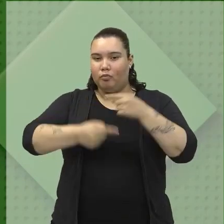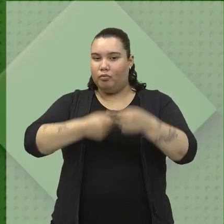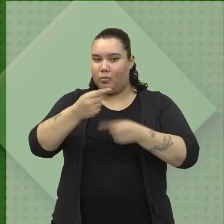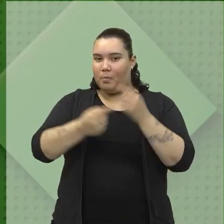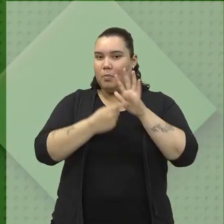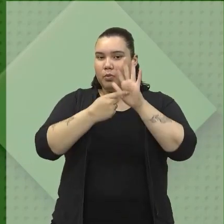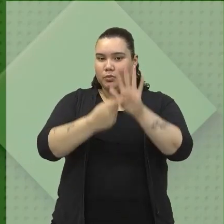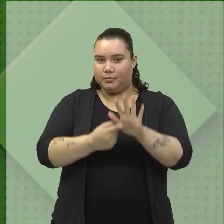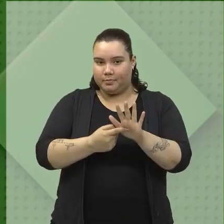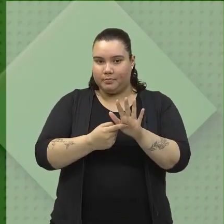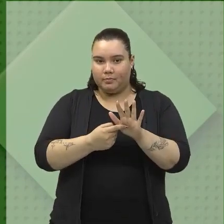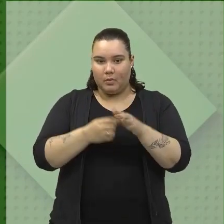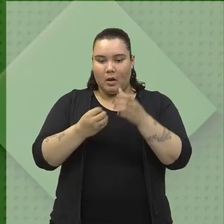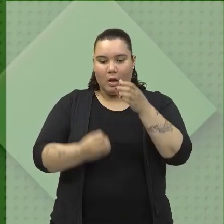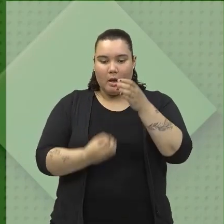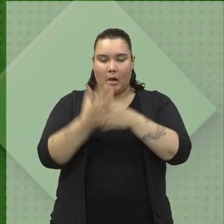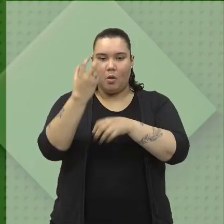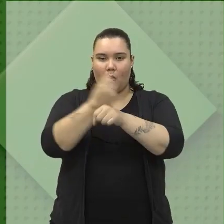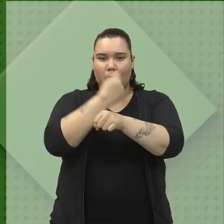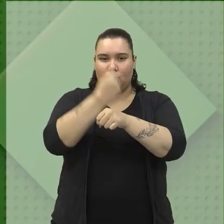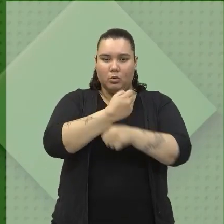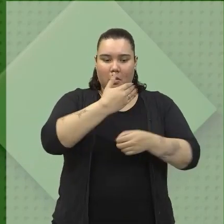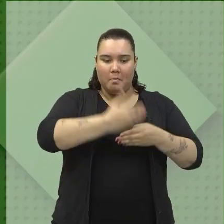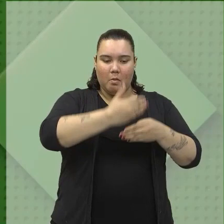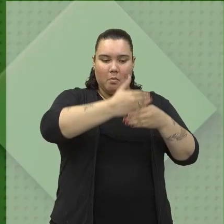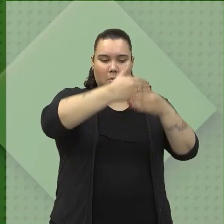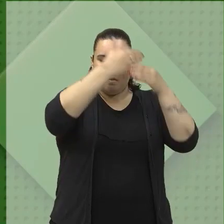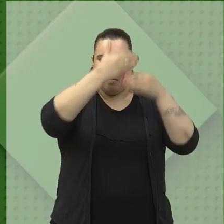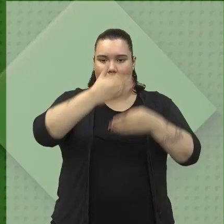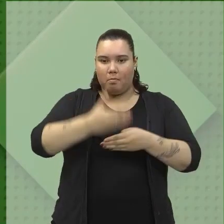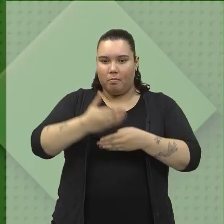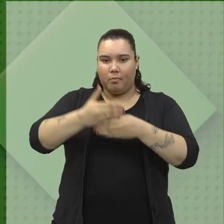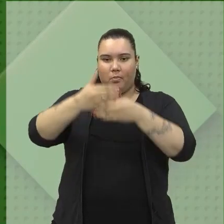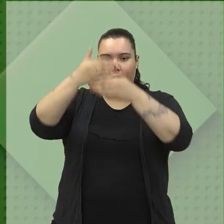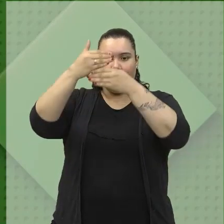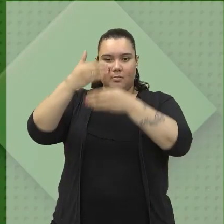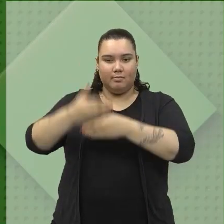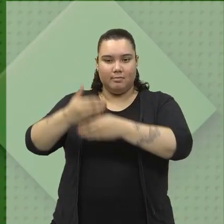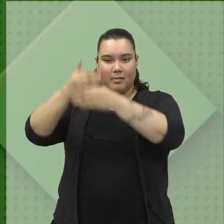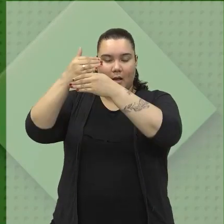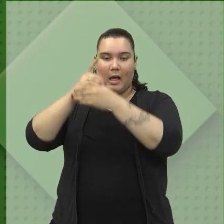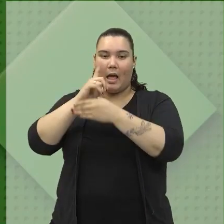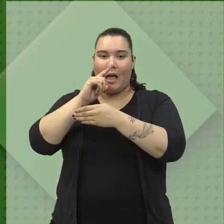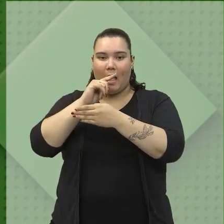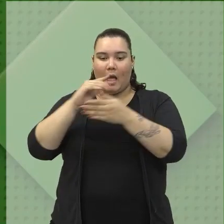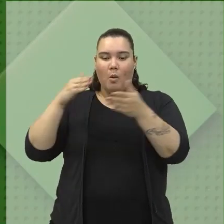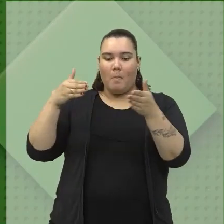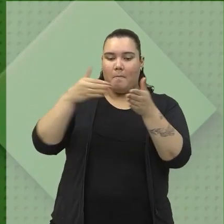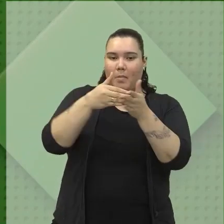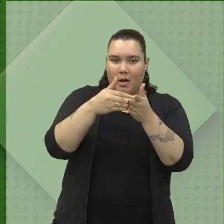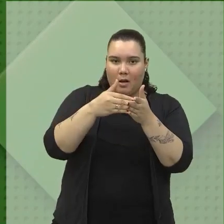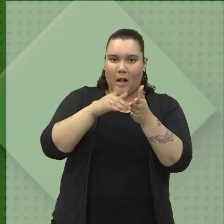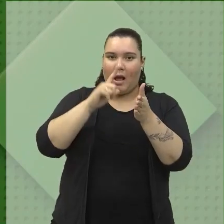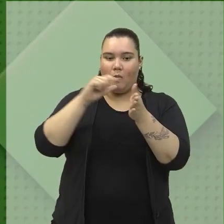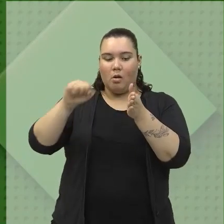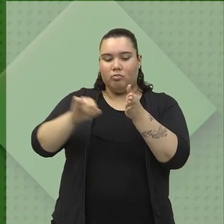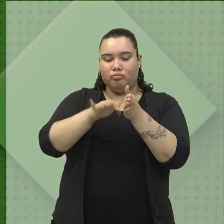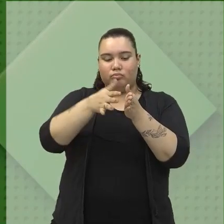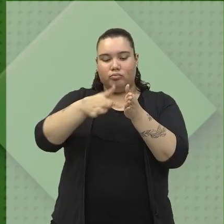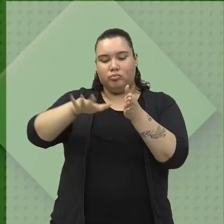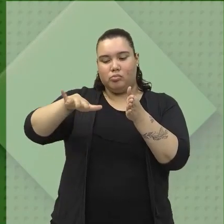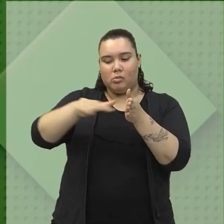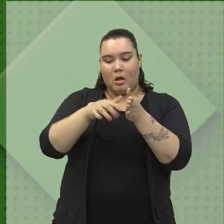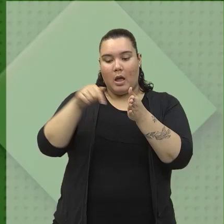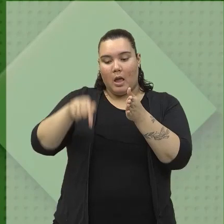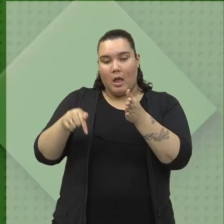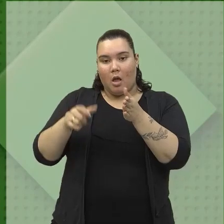a construção daquela barragem que vai represar a água, né? E ela vai passando ali por aquelas turbinas, né? Por aquela tubulação e